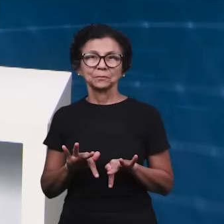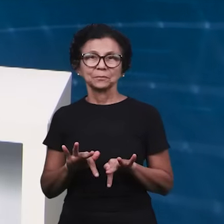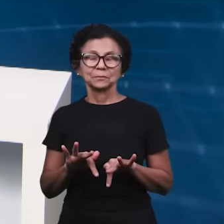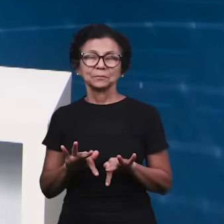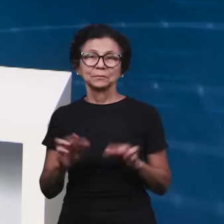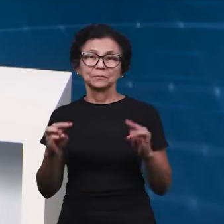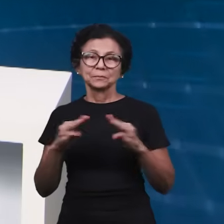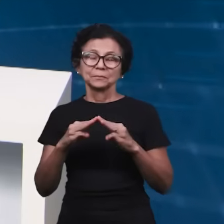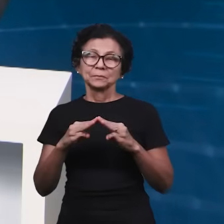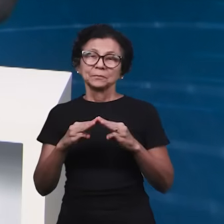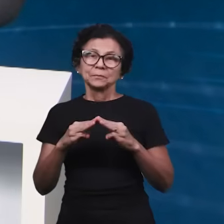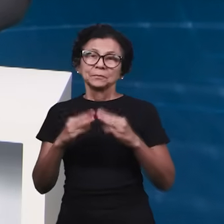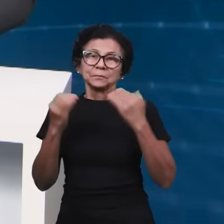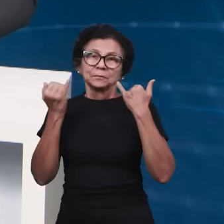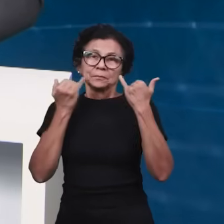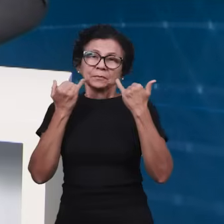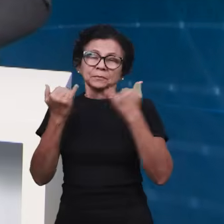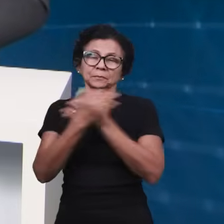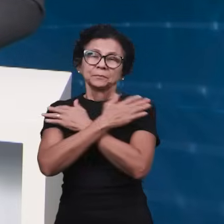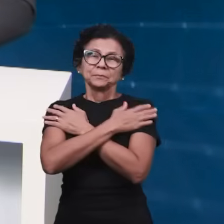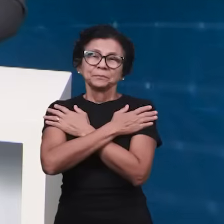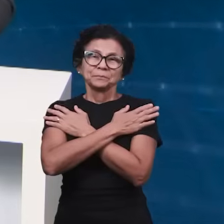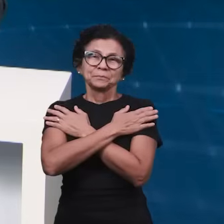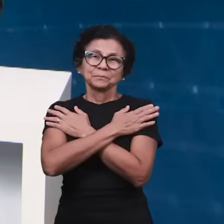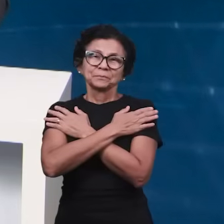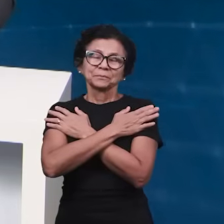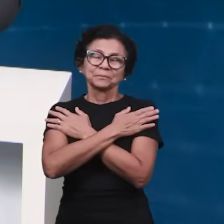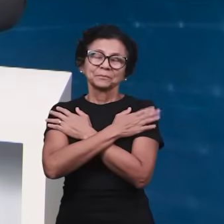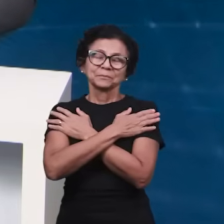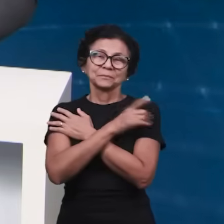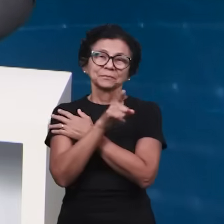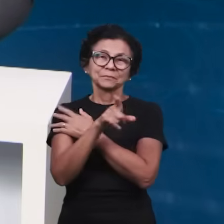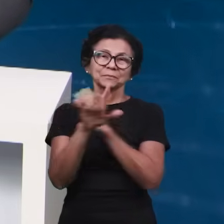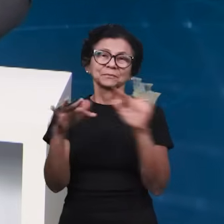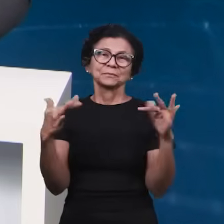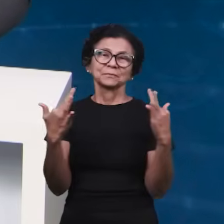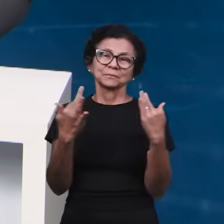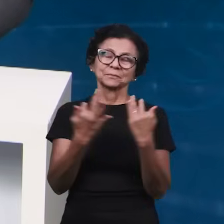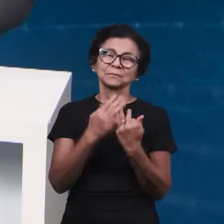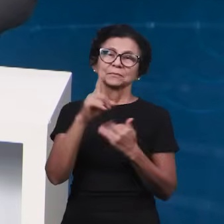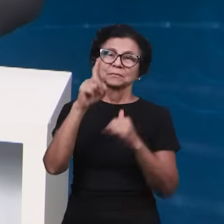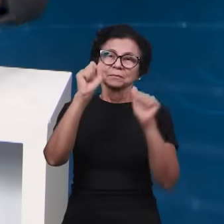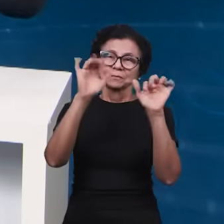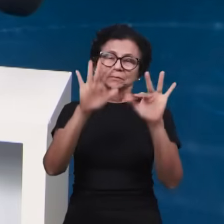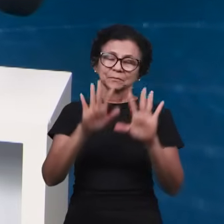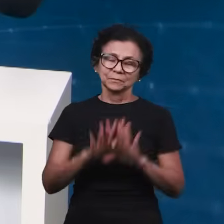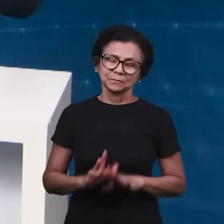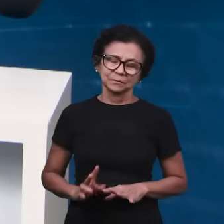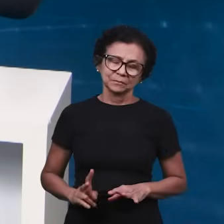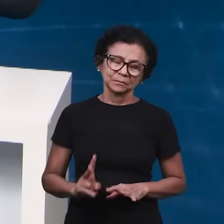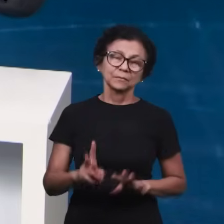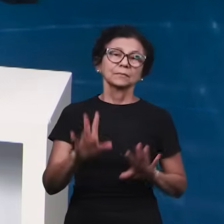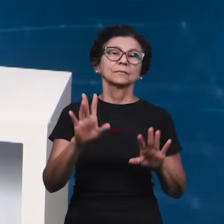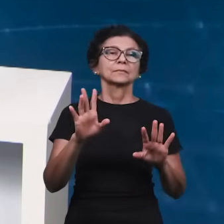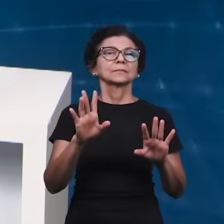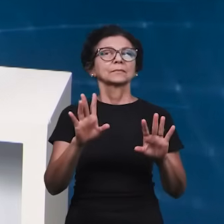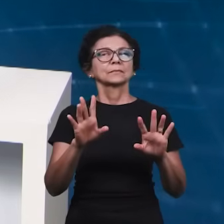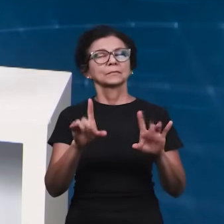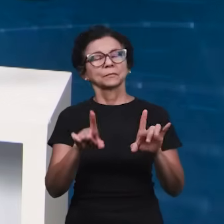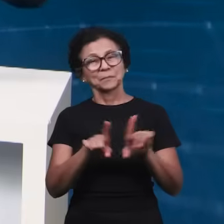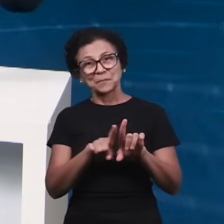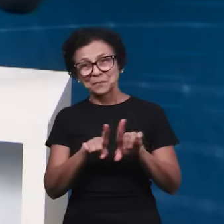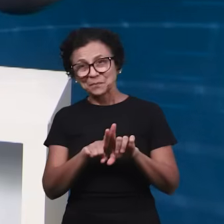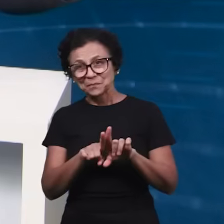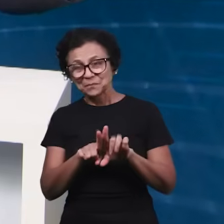de mais uma edição do Manaim News. Um grande abraço para você, para a sua família. Que Deus continue te sustentando. Ah,